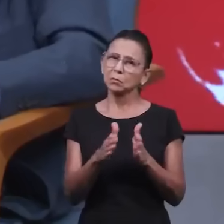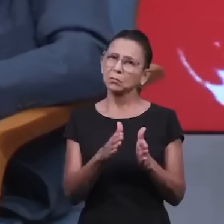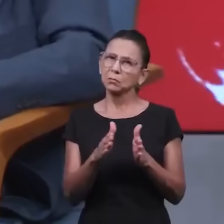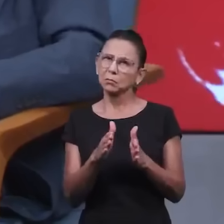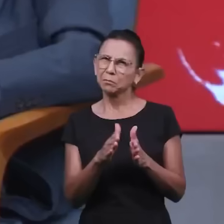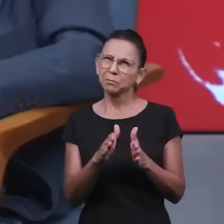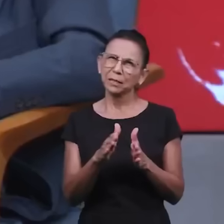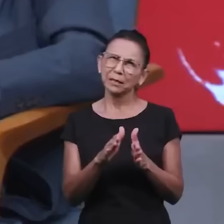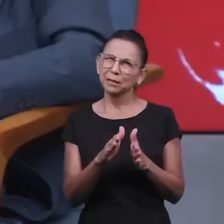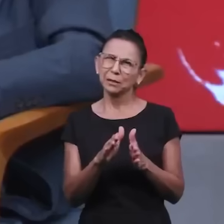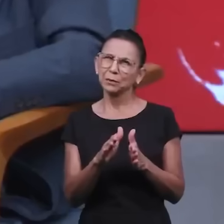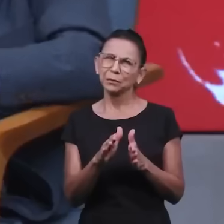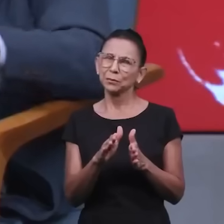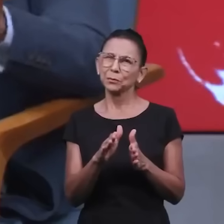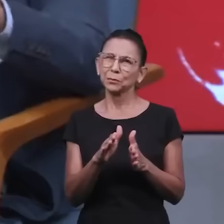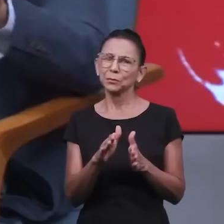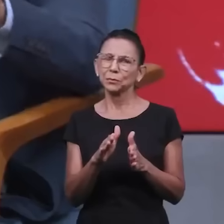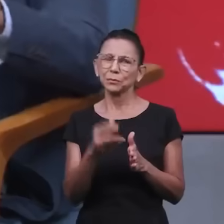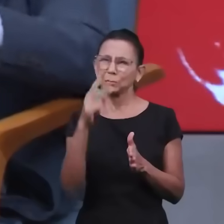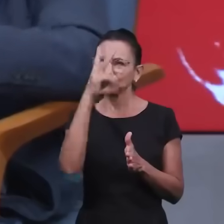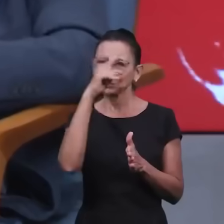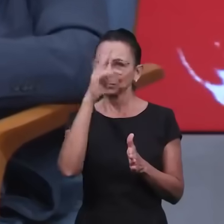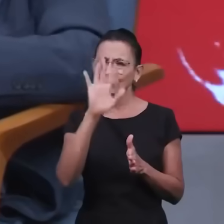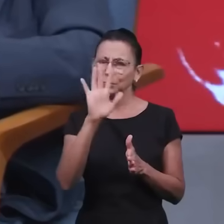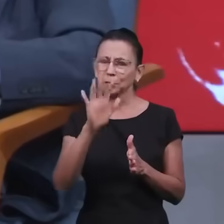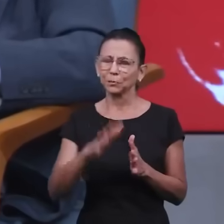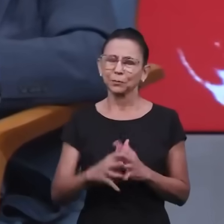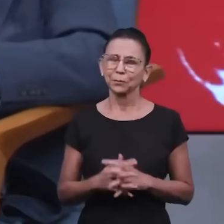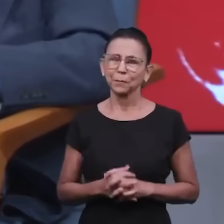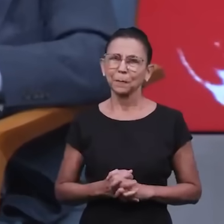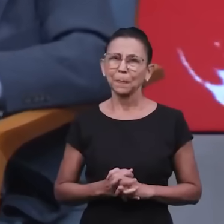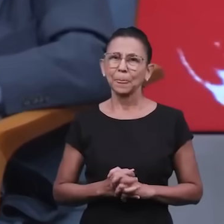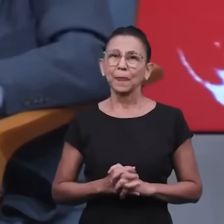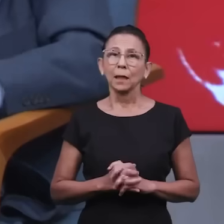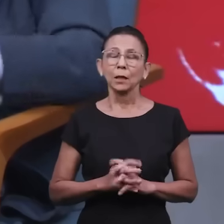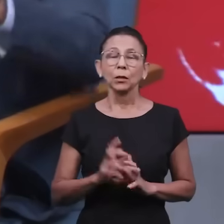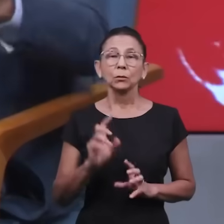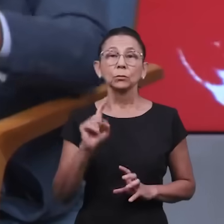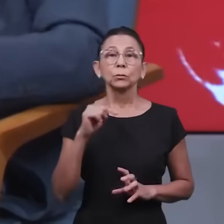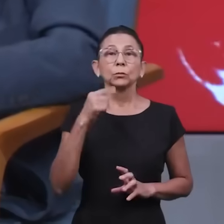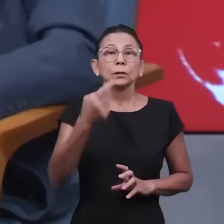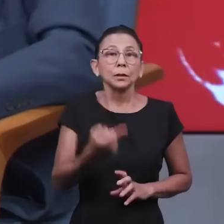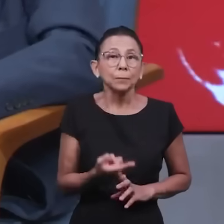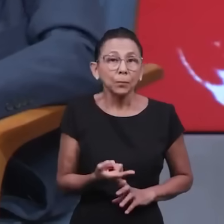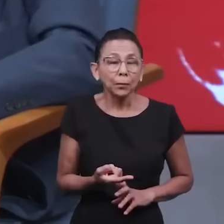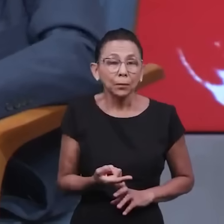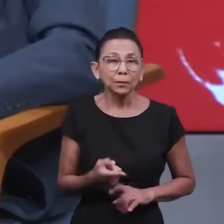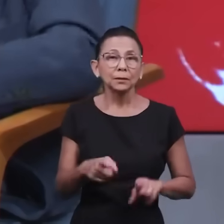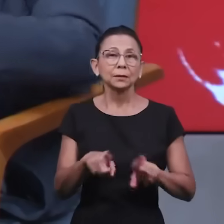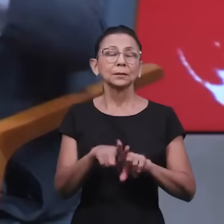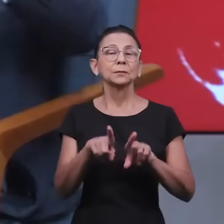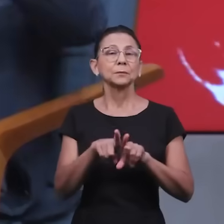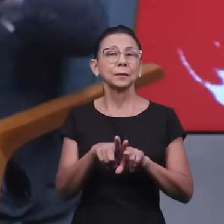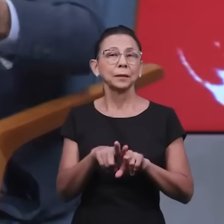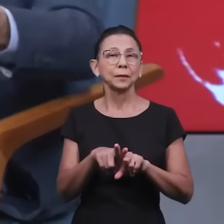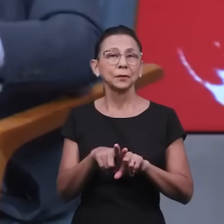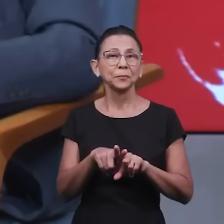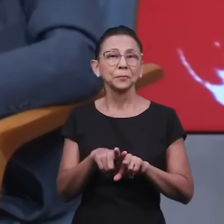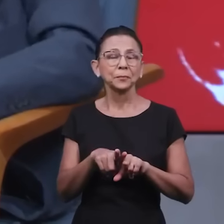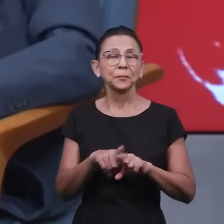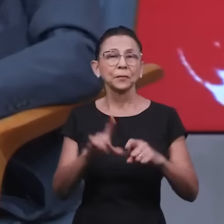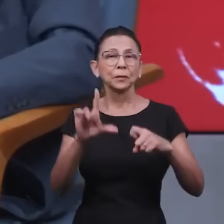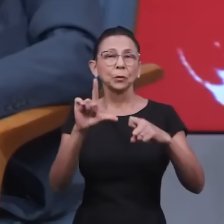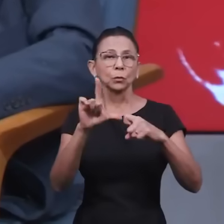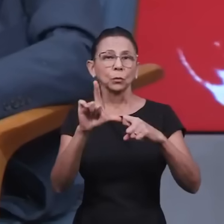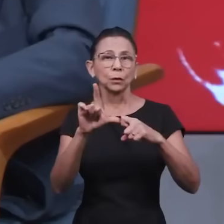um pouco tempo depois, 1 ano, 2, não sei bem de detalhe, mas logo depois de Paulo, a conversão de Lucas. Lucas era um médico que nasceu